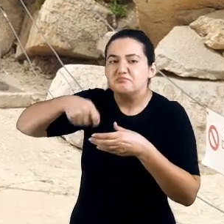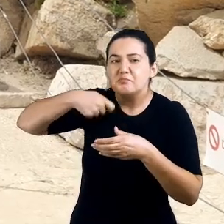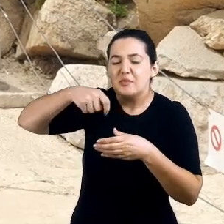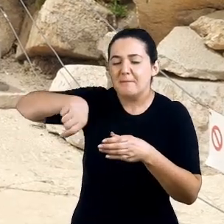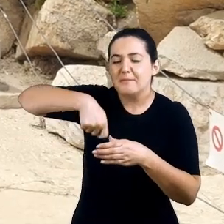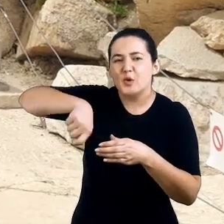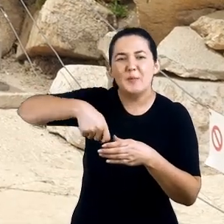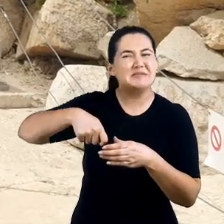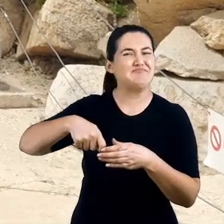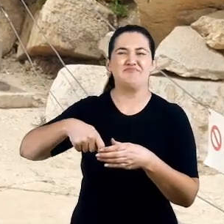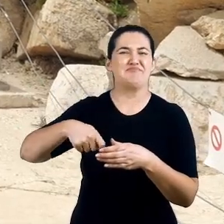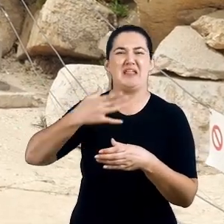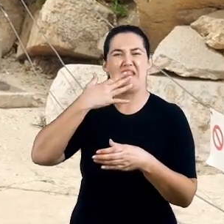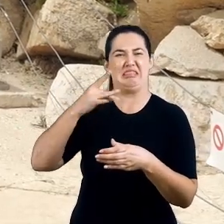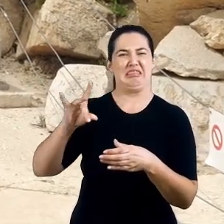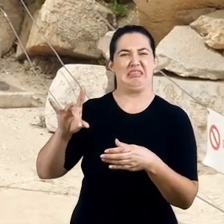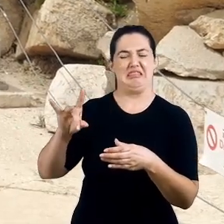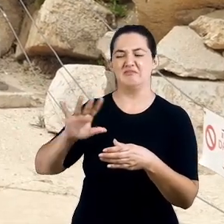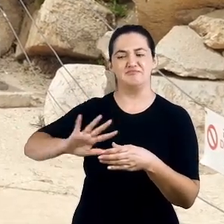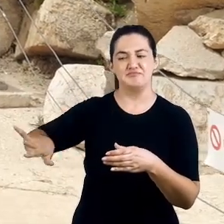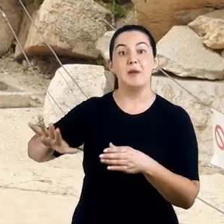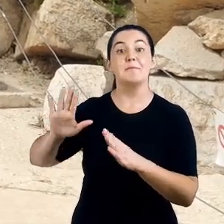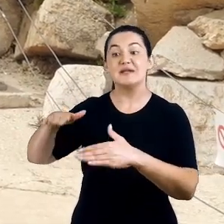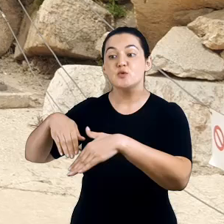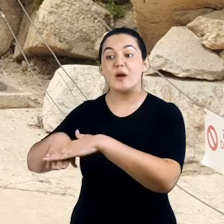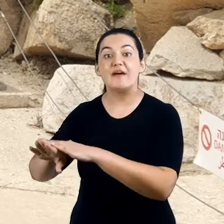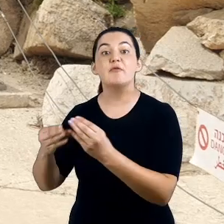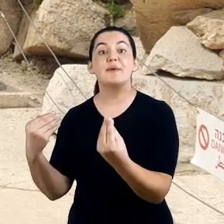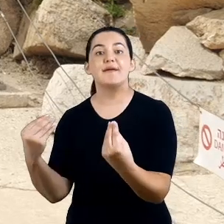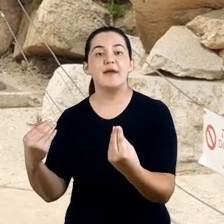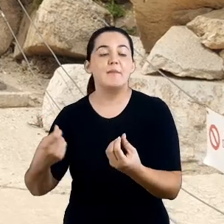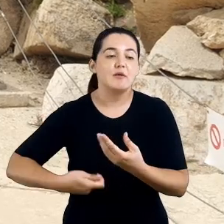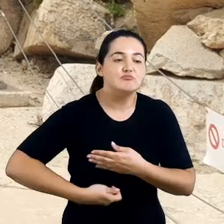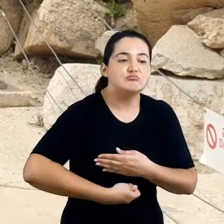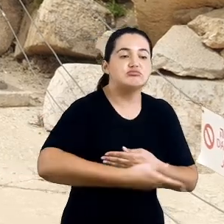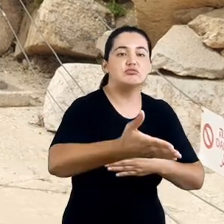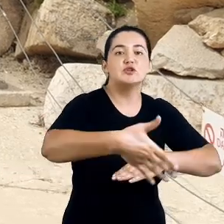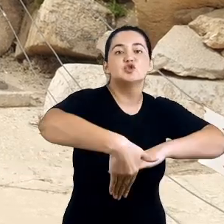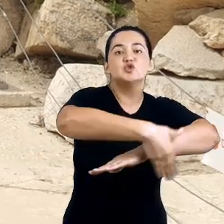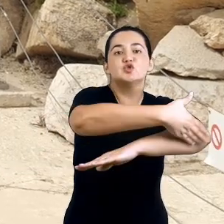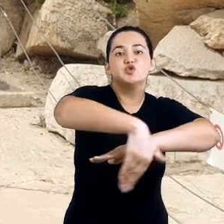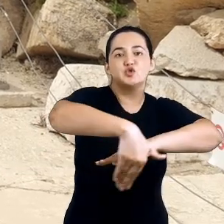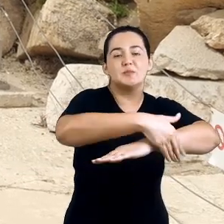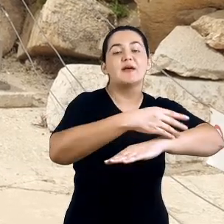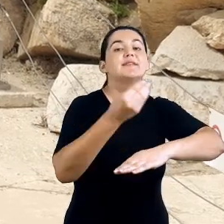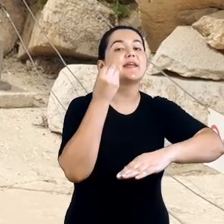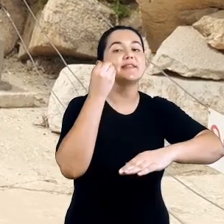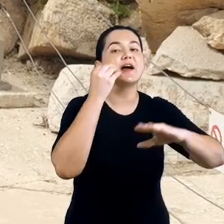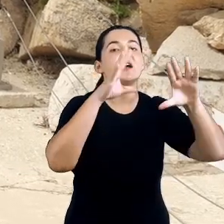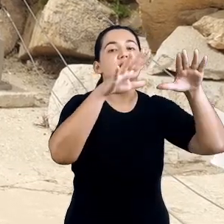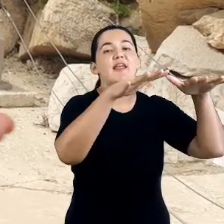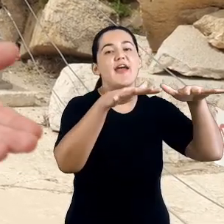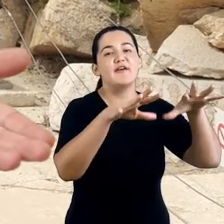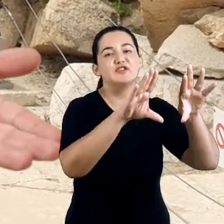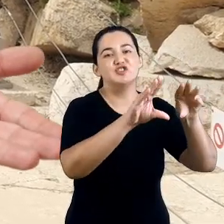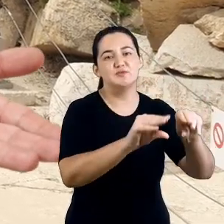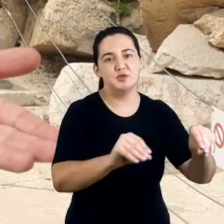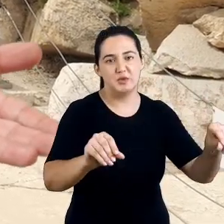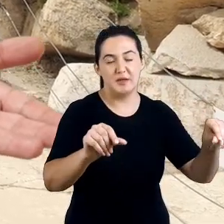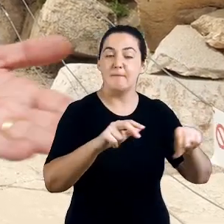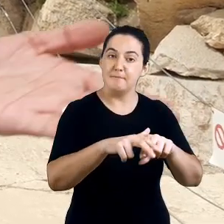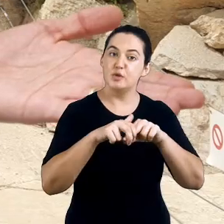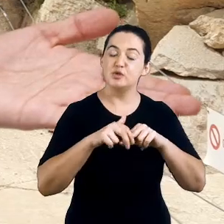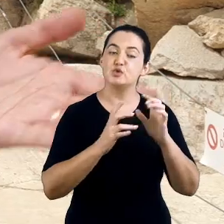usado na alimentação, mas servia para derreter a neve. E todo mundo que passava aqui pisava naquele sal. Jesus talvez